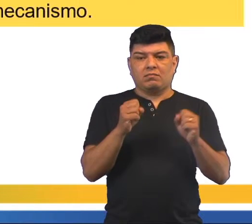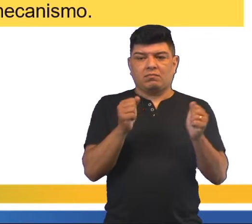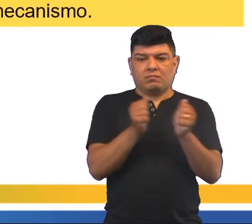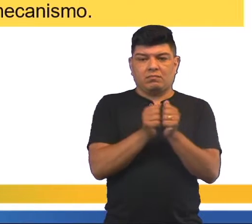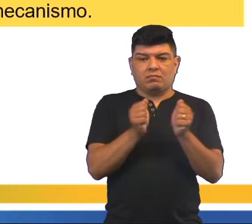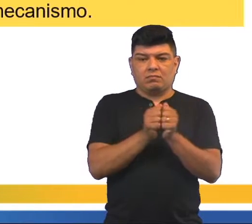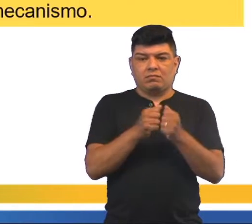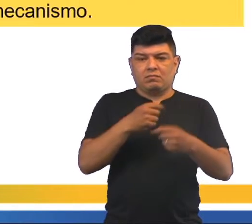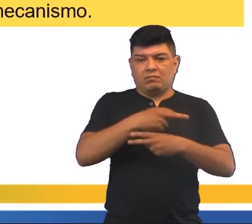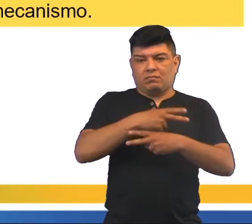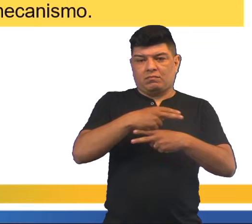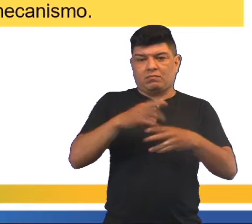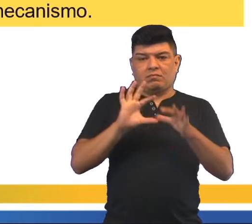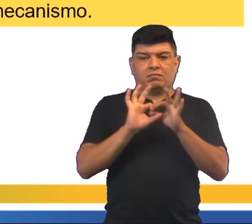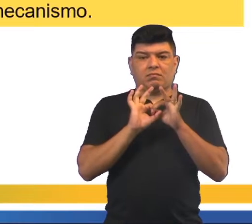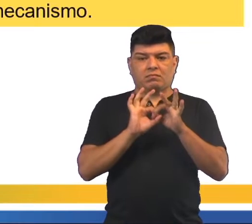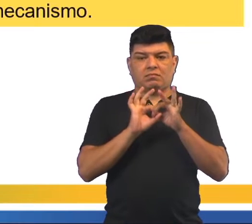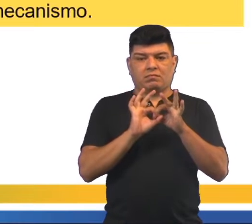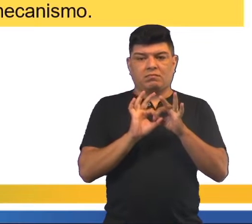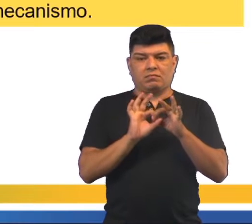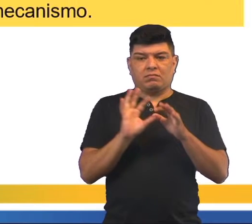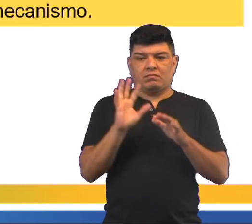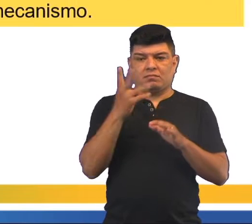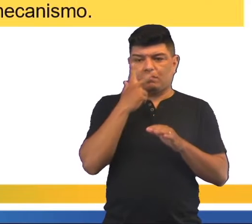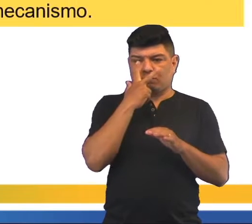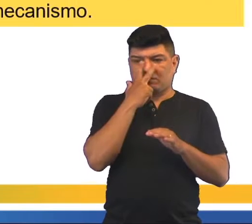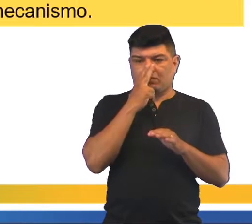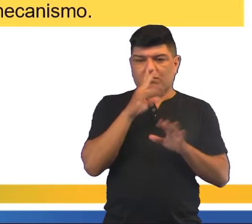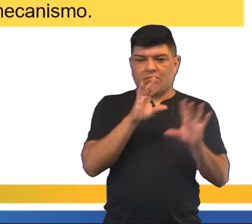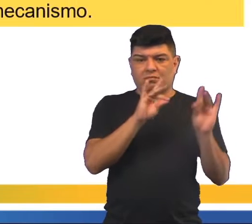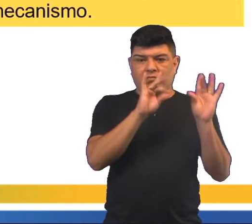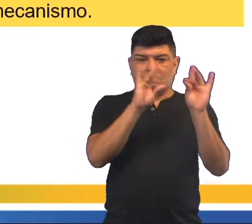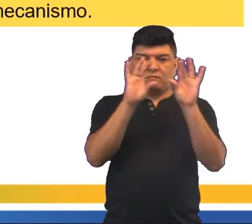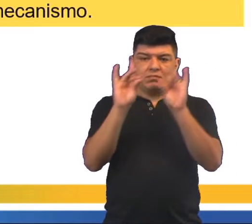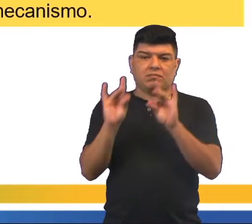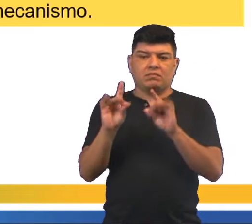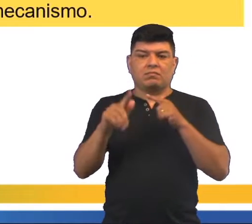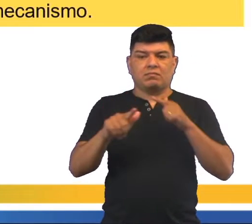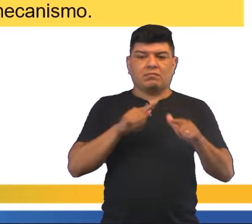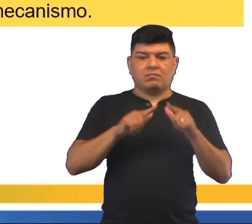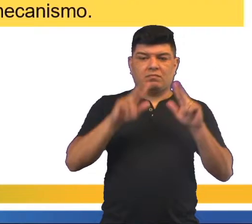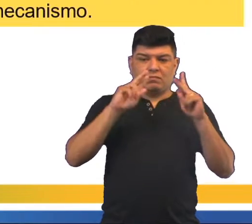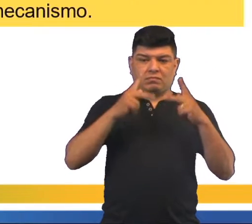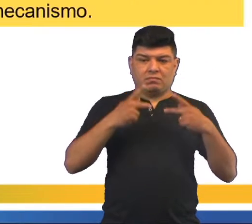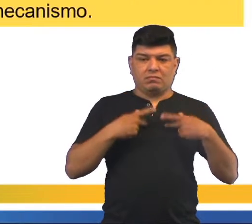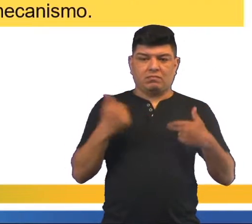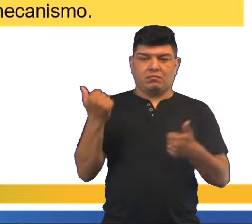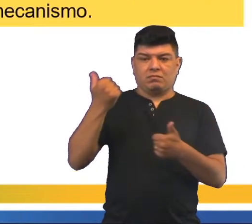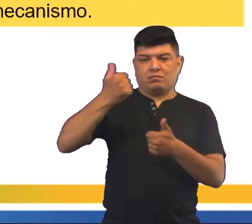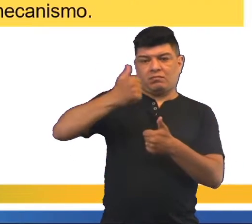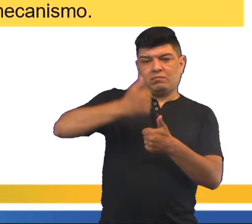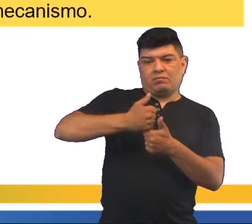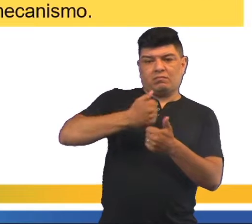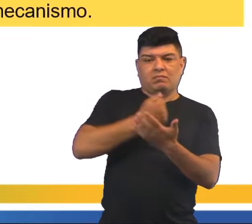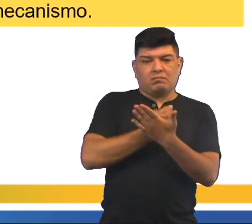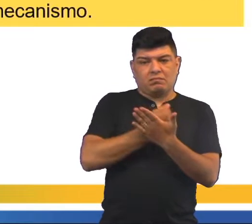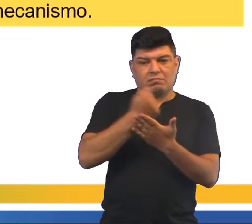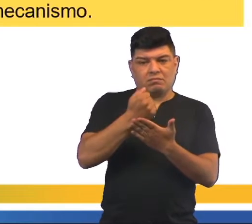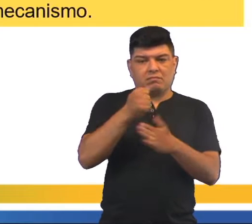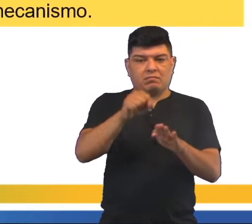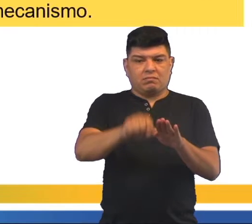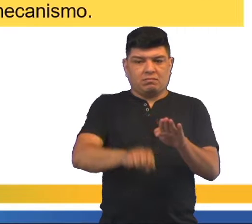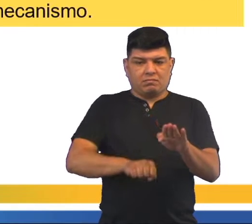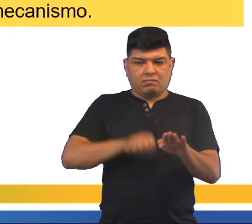força mecânica composto de peças interligadas com funções específicas em que o trabalho humano